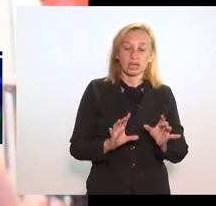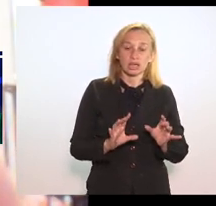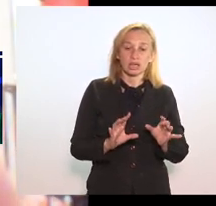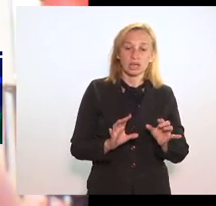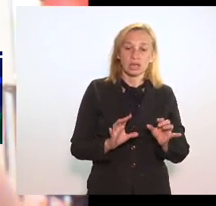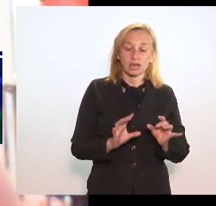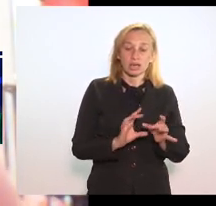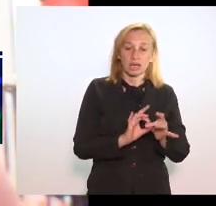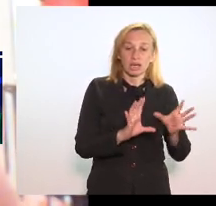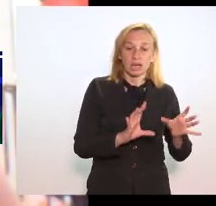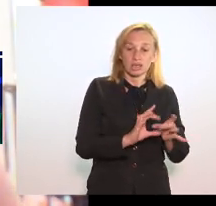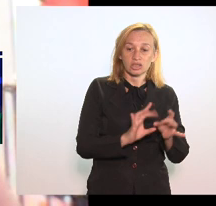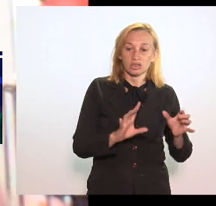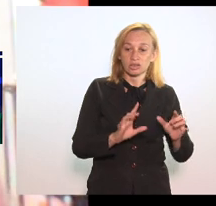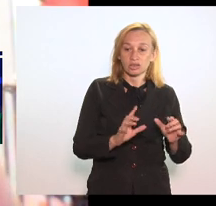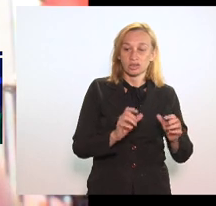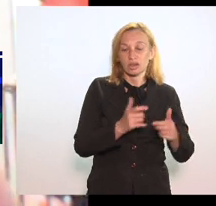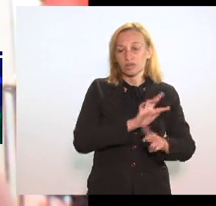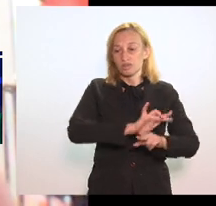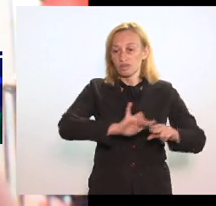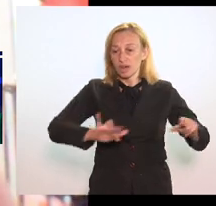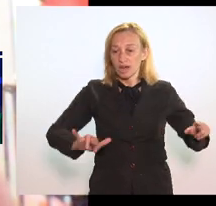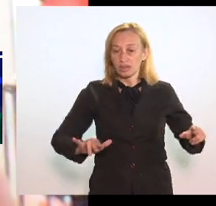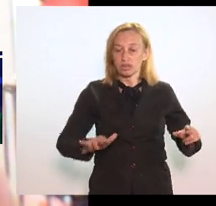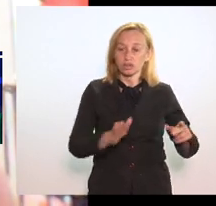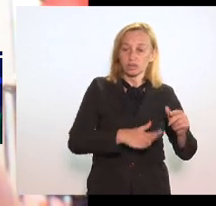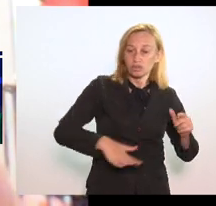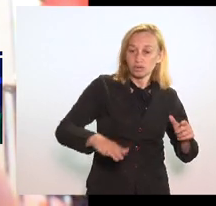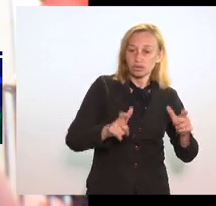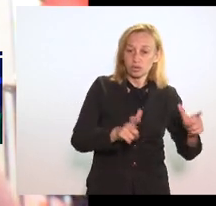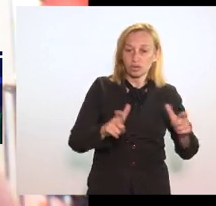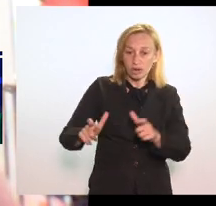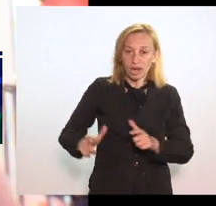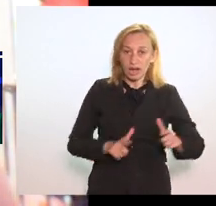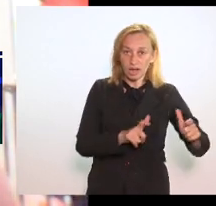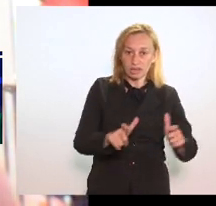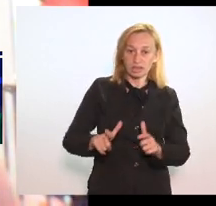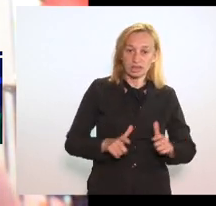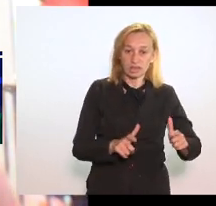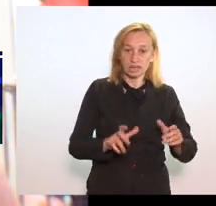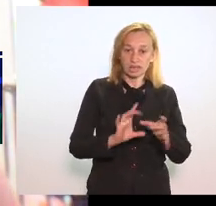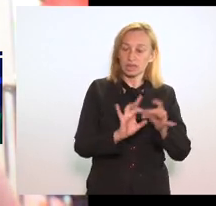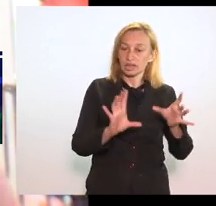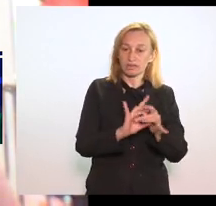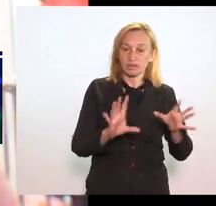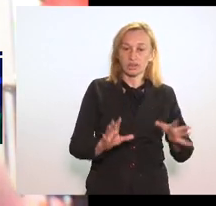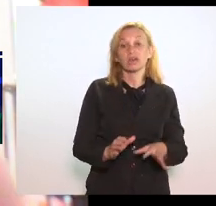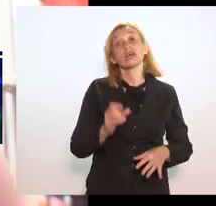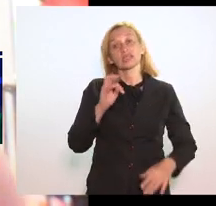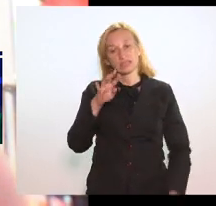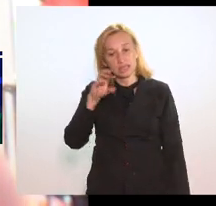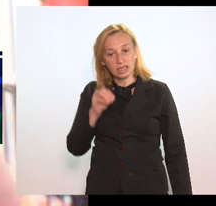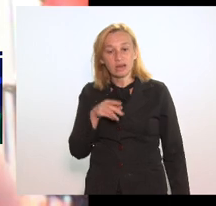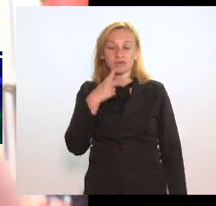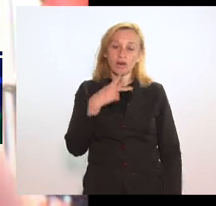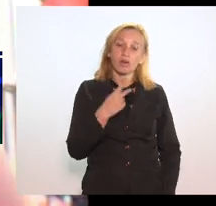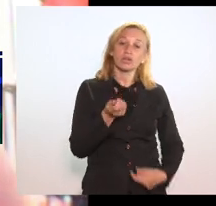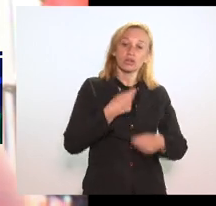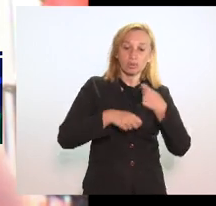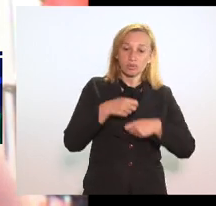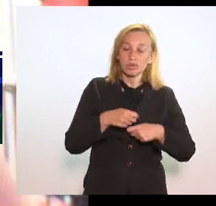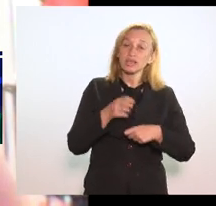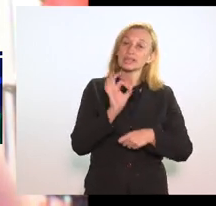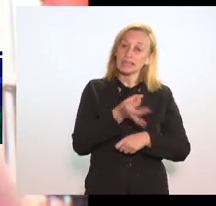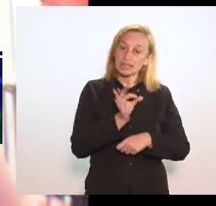setores que diversas é autoridades sanitárias pesquisadores têm apontado setores da economia e felizmente